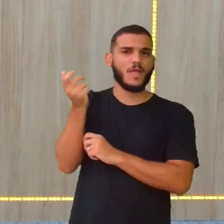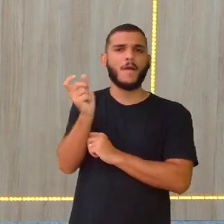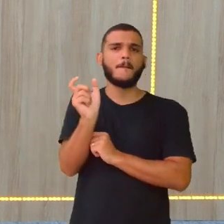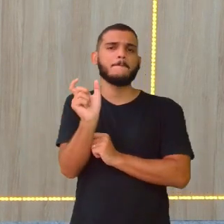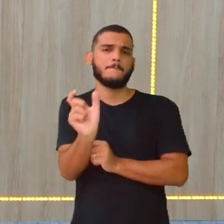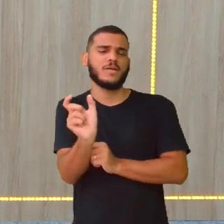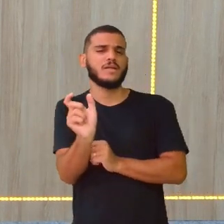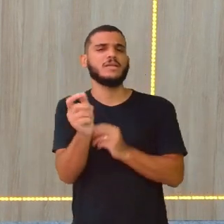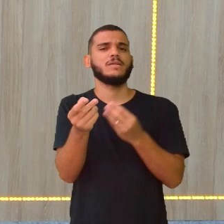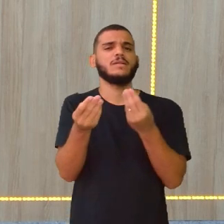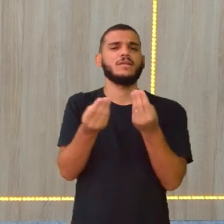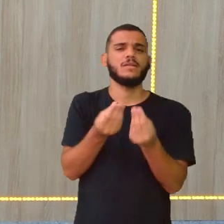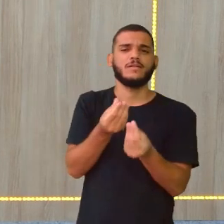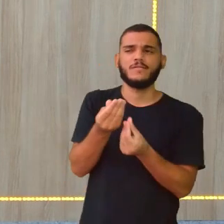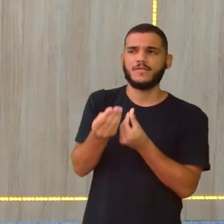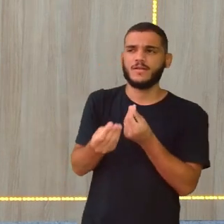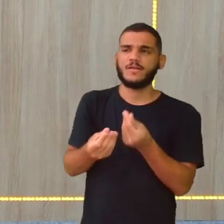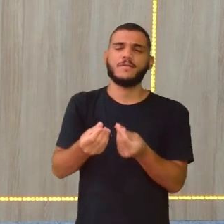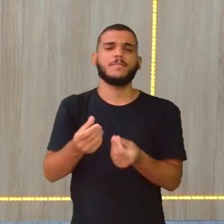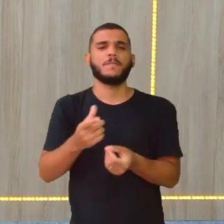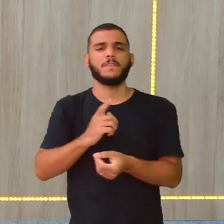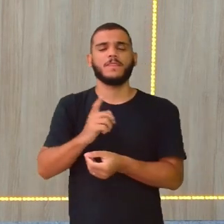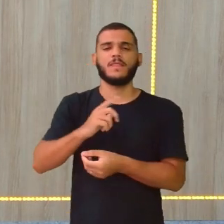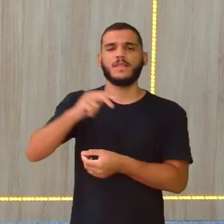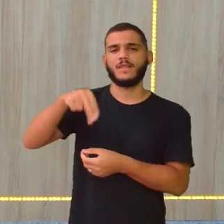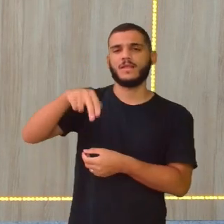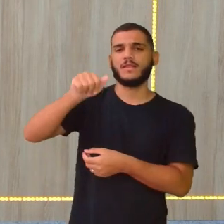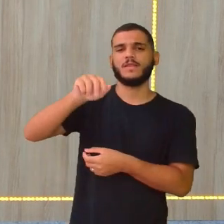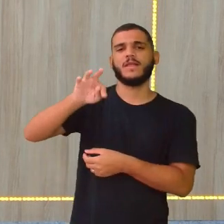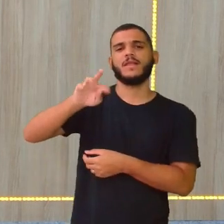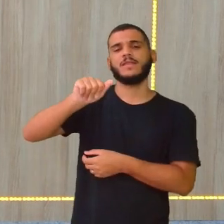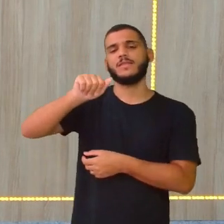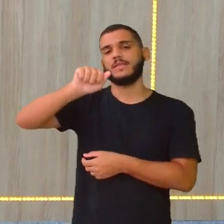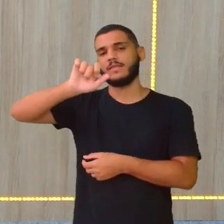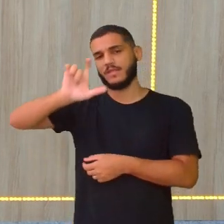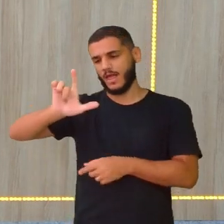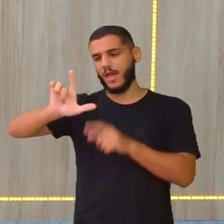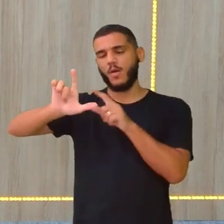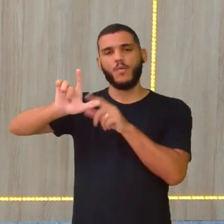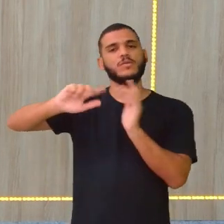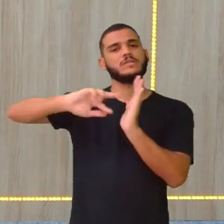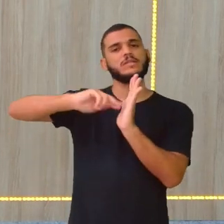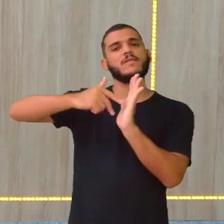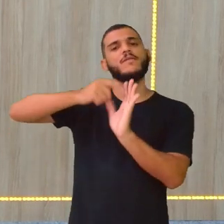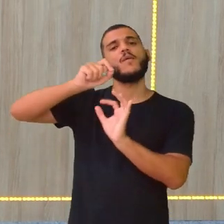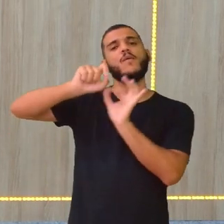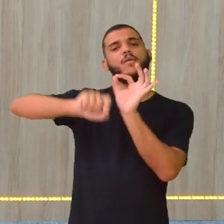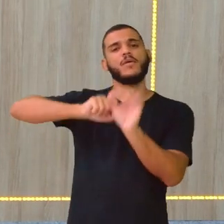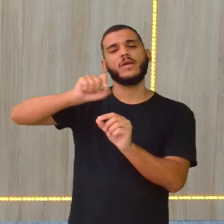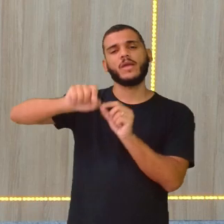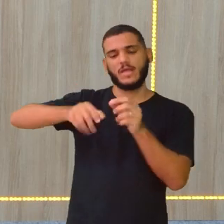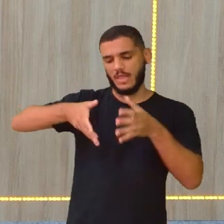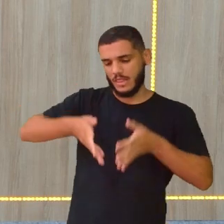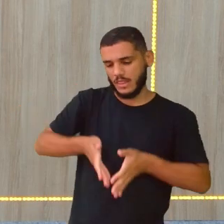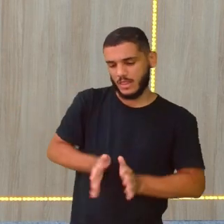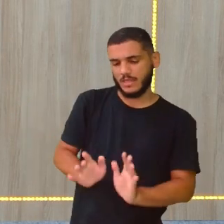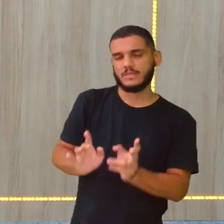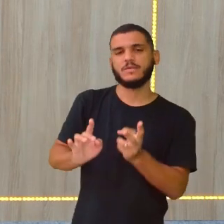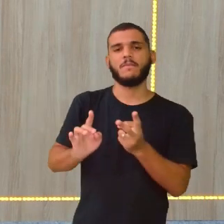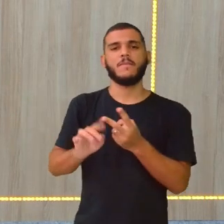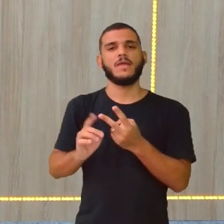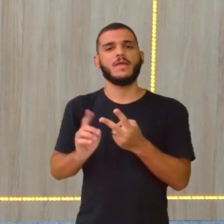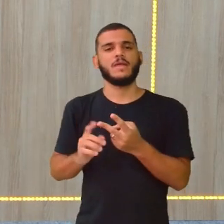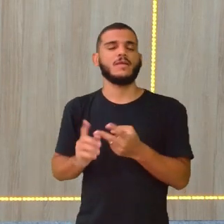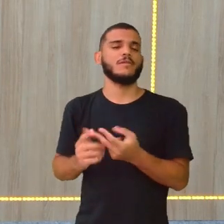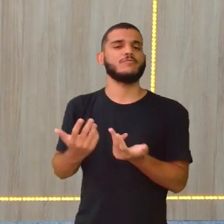vem da palavra, não é? Natalidade, nascimento, não é? Nós temos aí essa